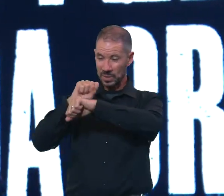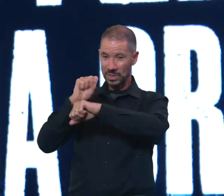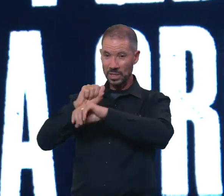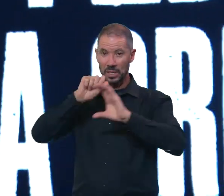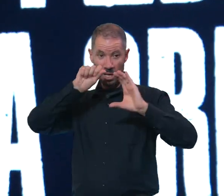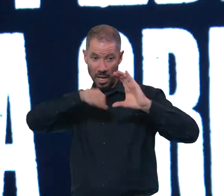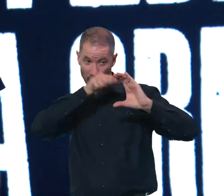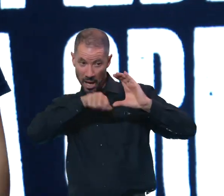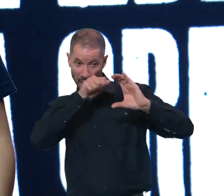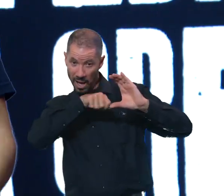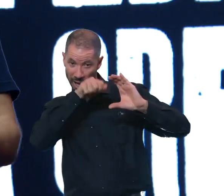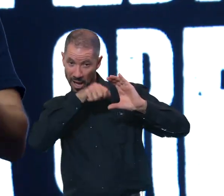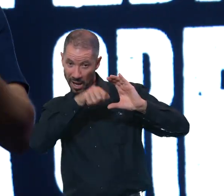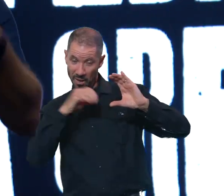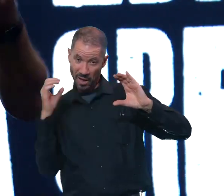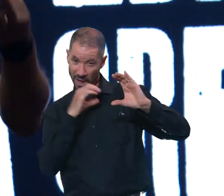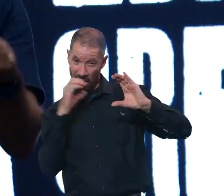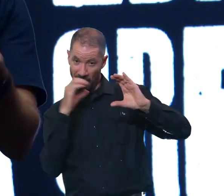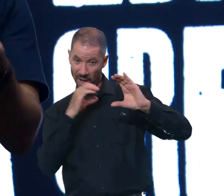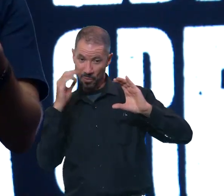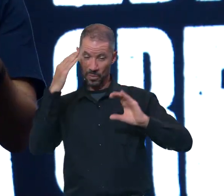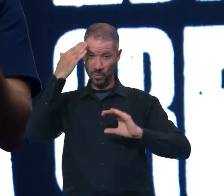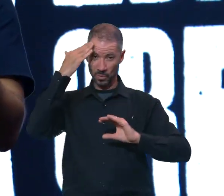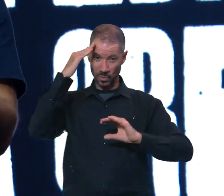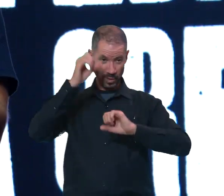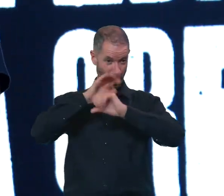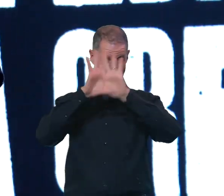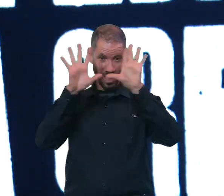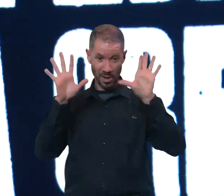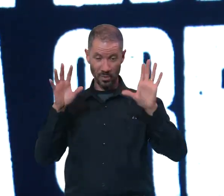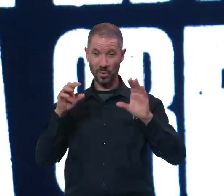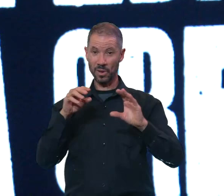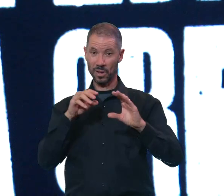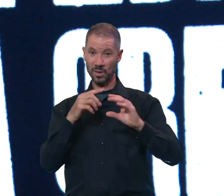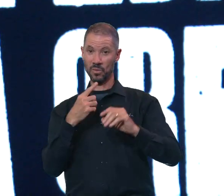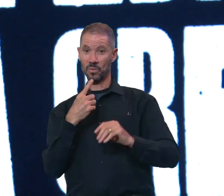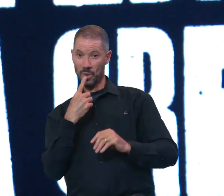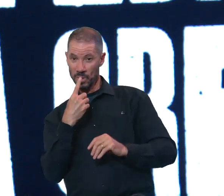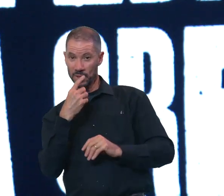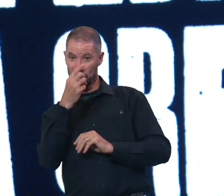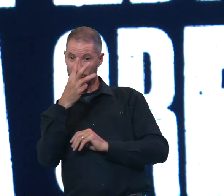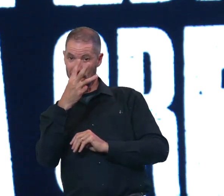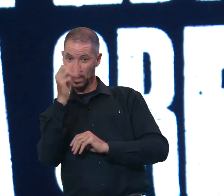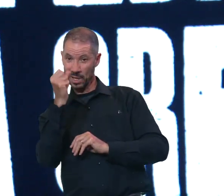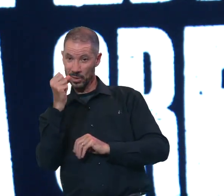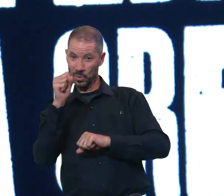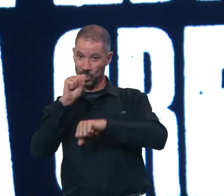áudio disso. De maneira entendível, eu fiz. Deu 38.